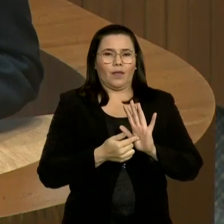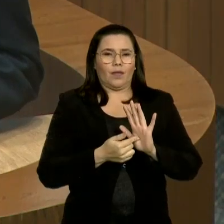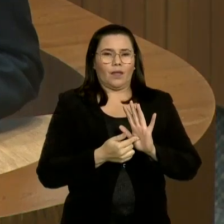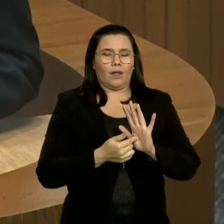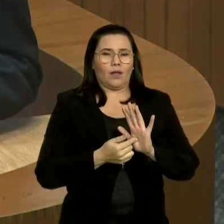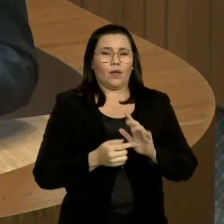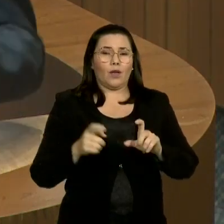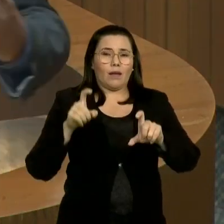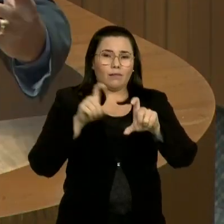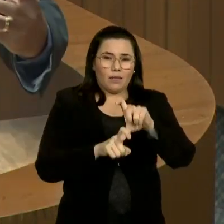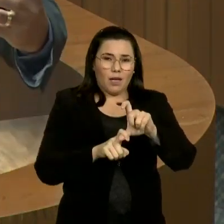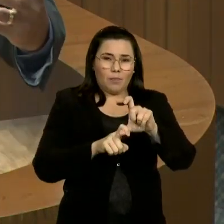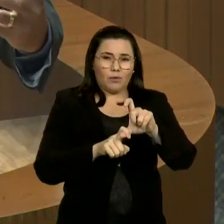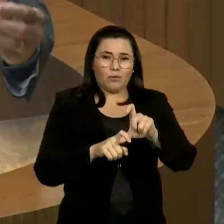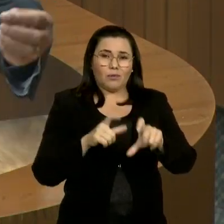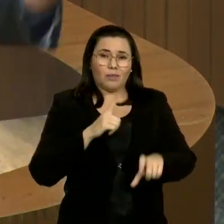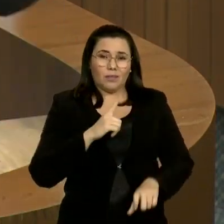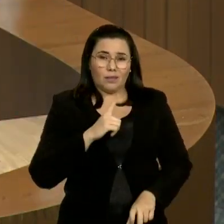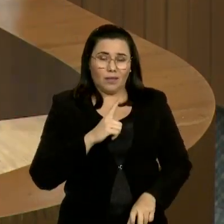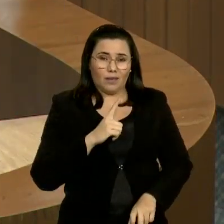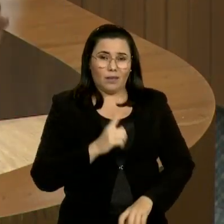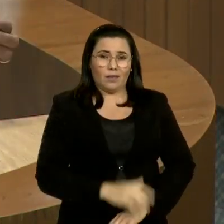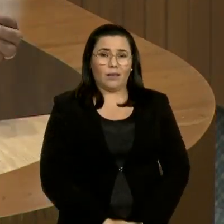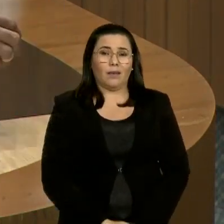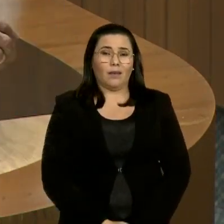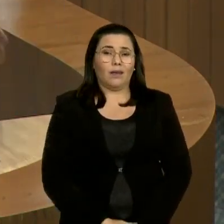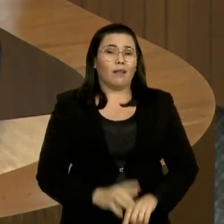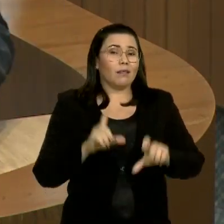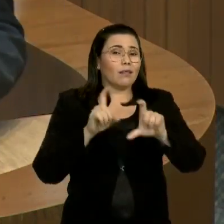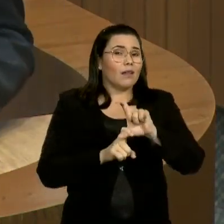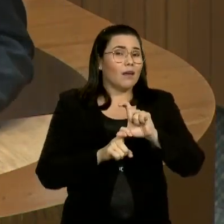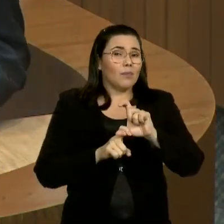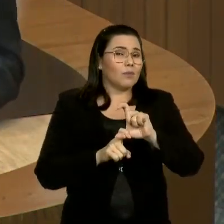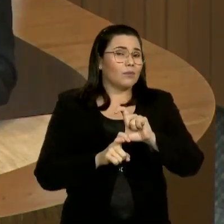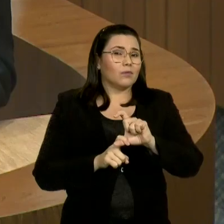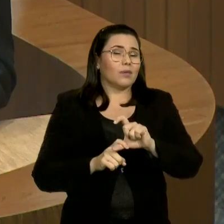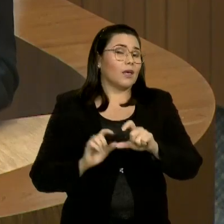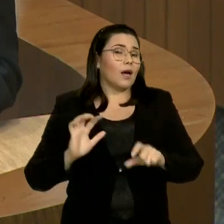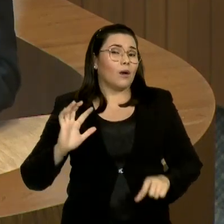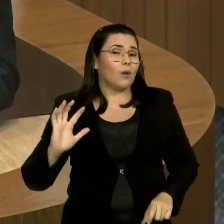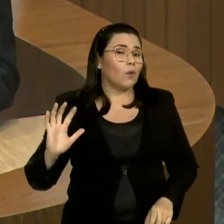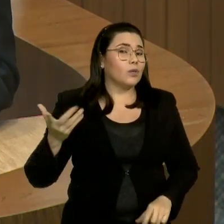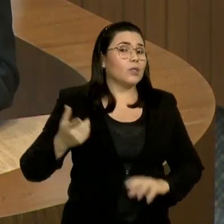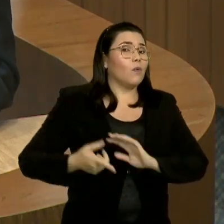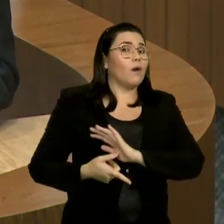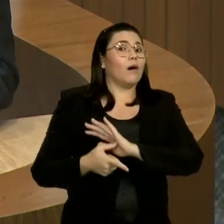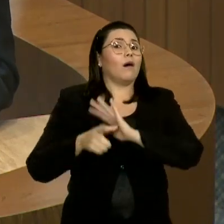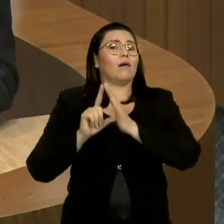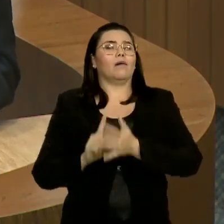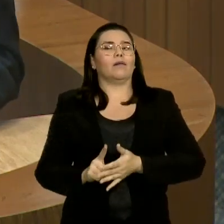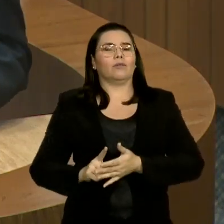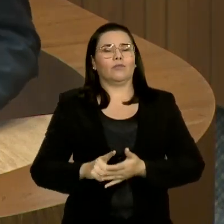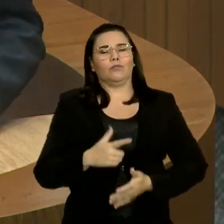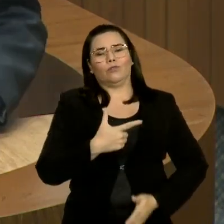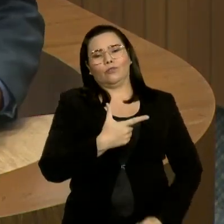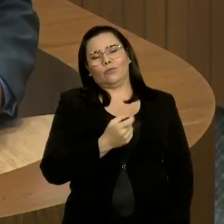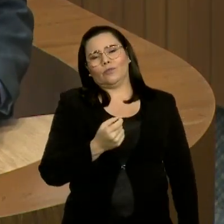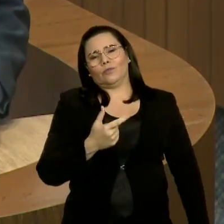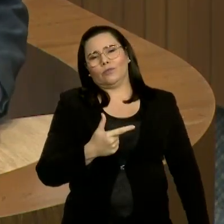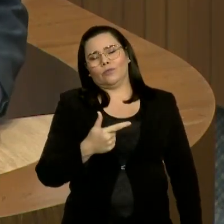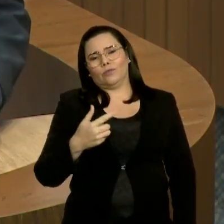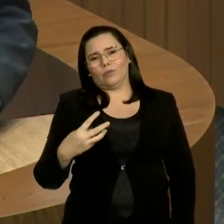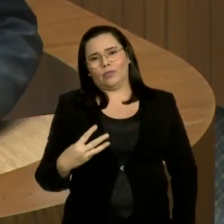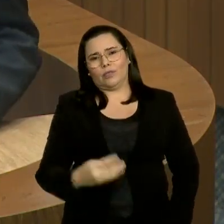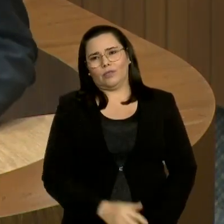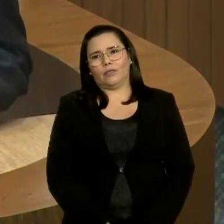negociar são débitos anteriores a 2023 São débitos sobretudo de